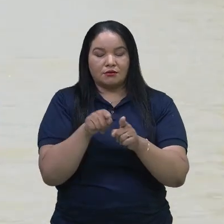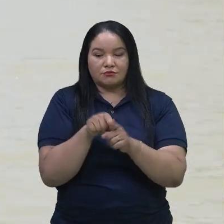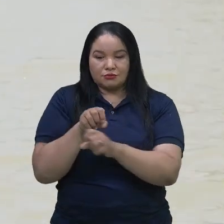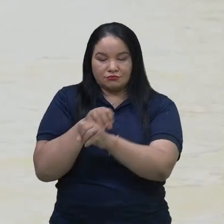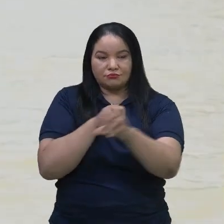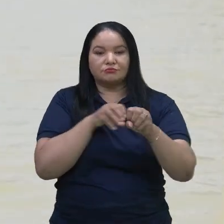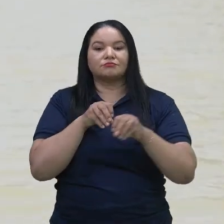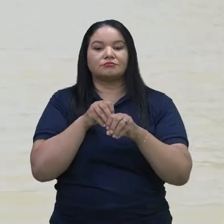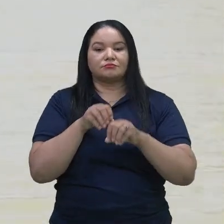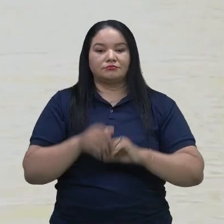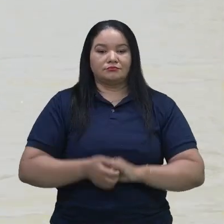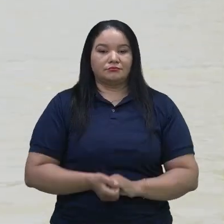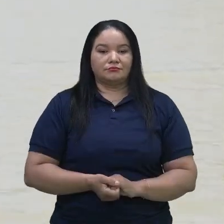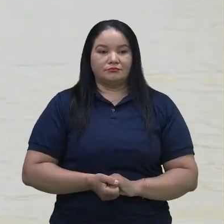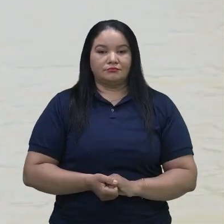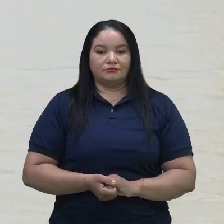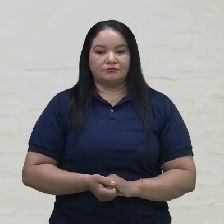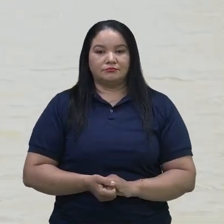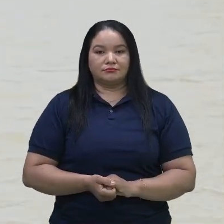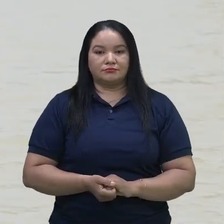ensinando.